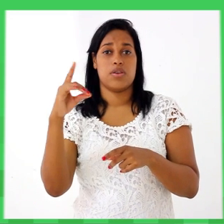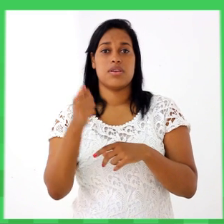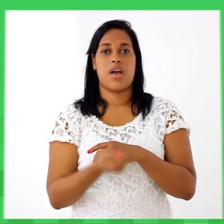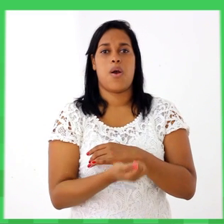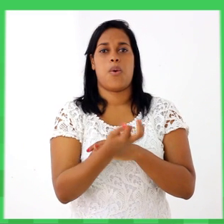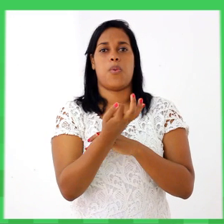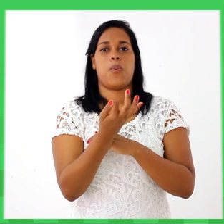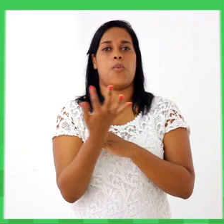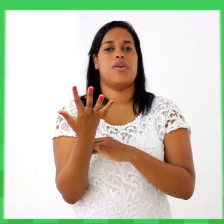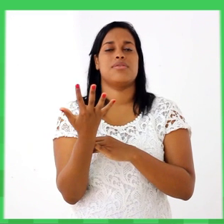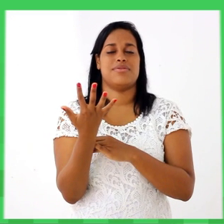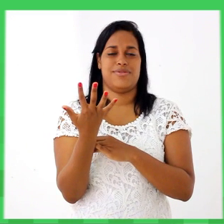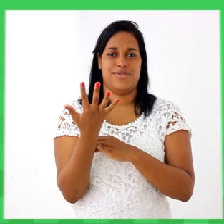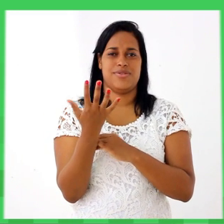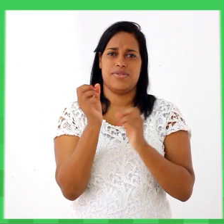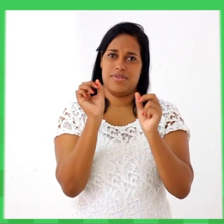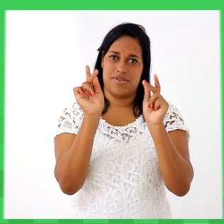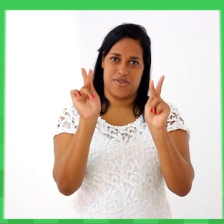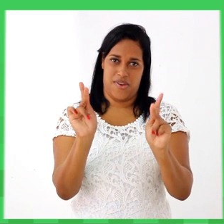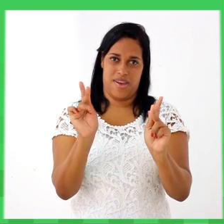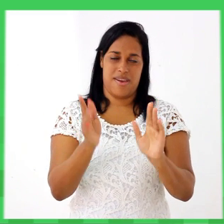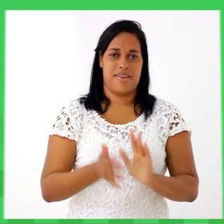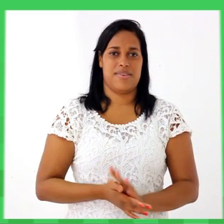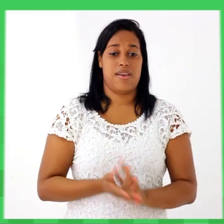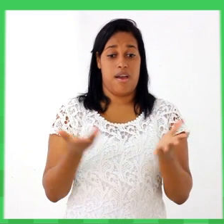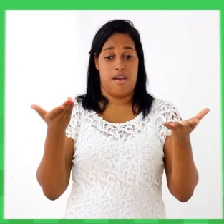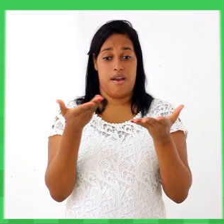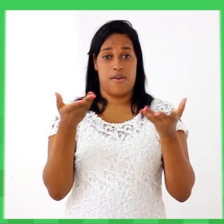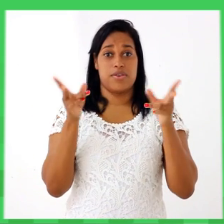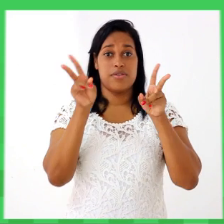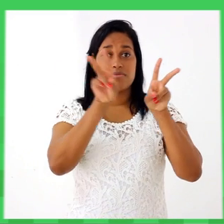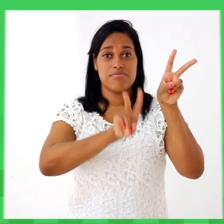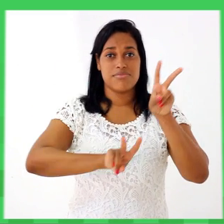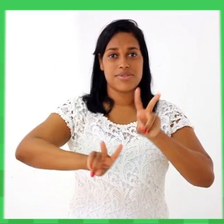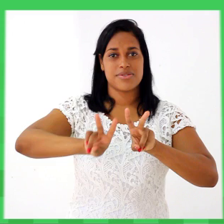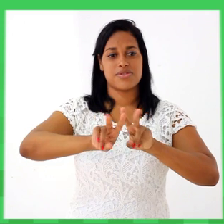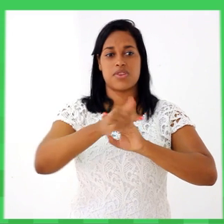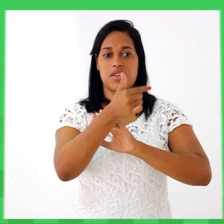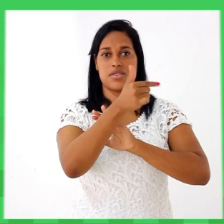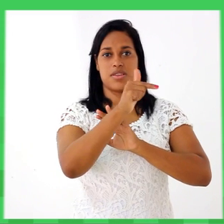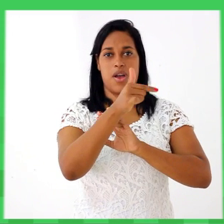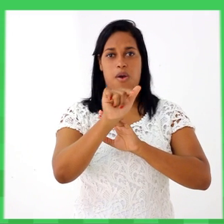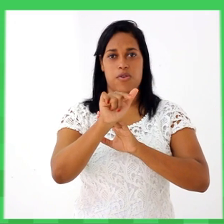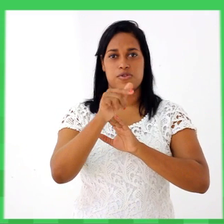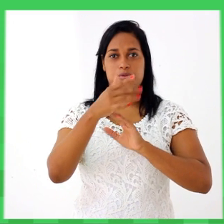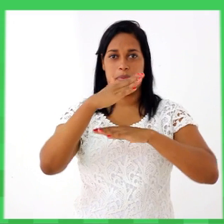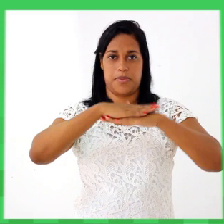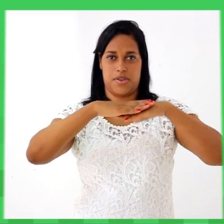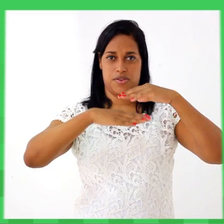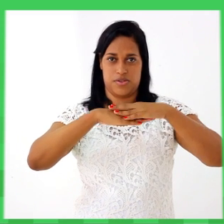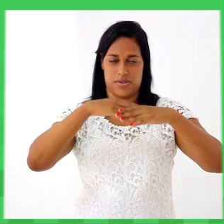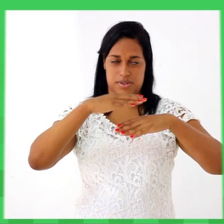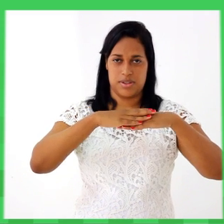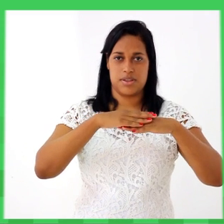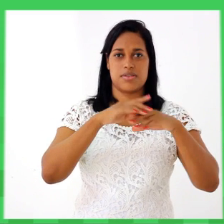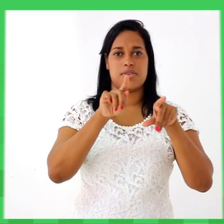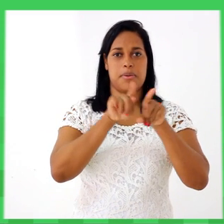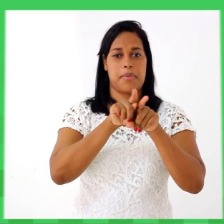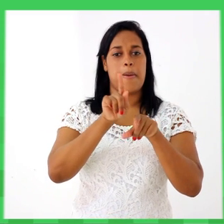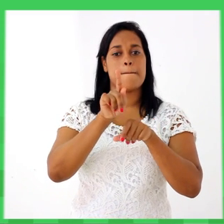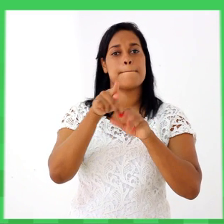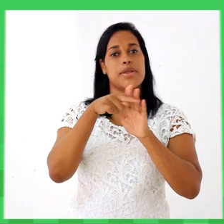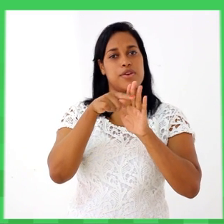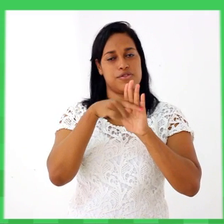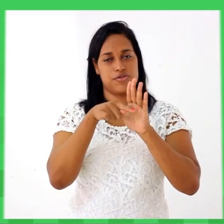projetos. Ok. Agora vamos visualizar do lado de projetos para empregados. O projeto